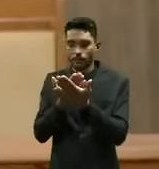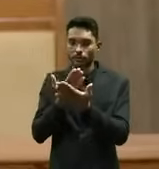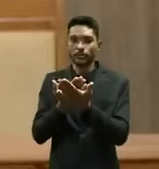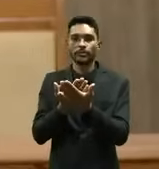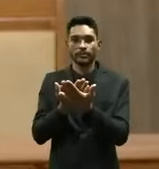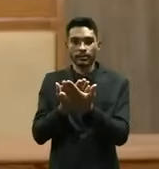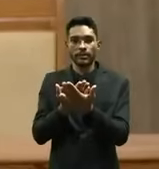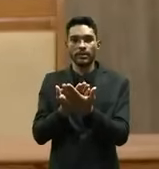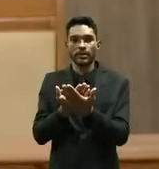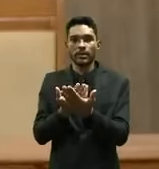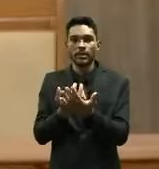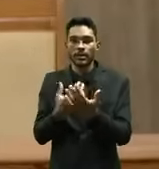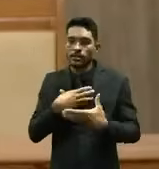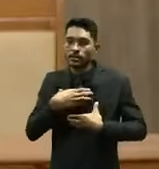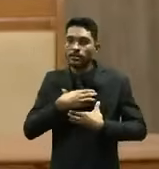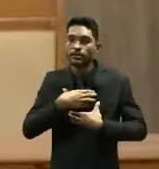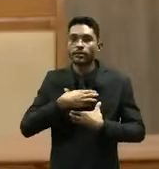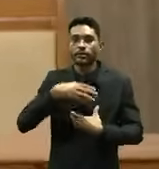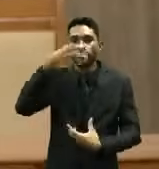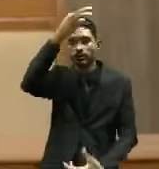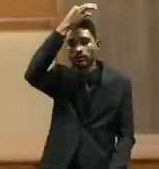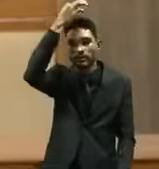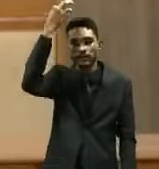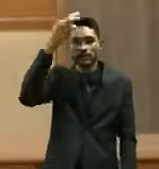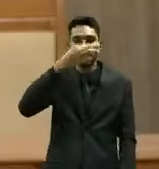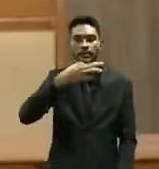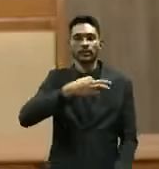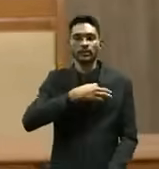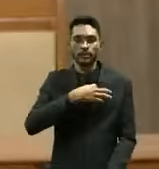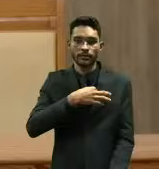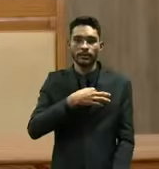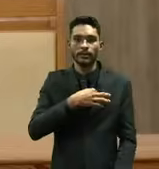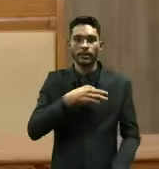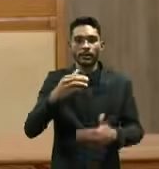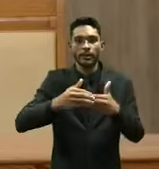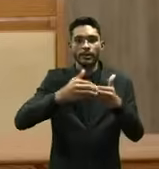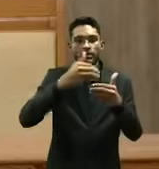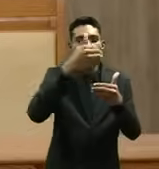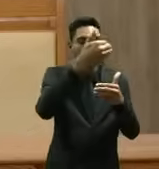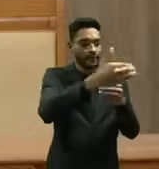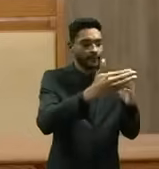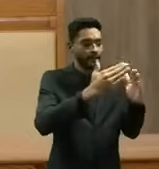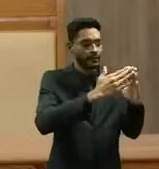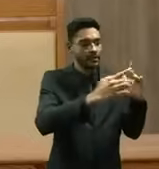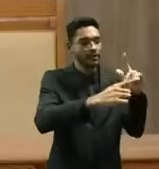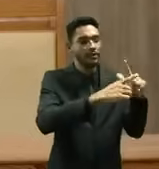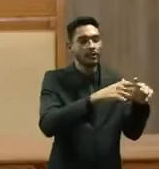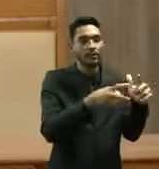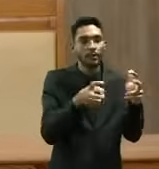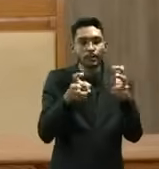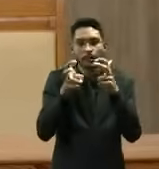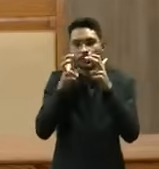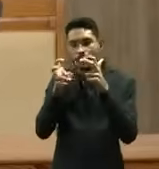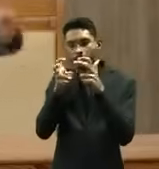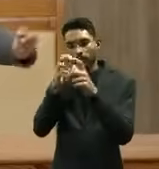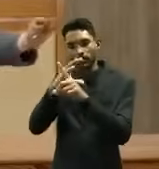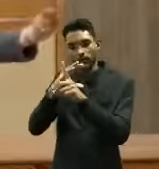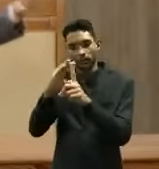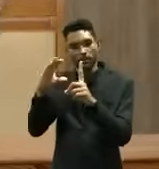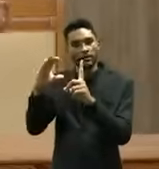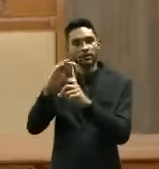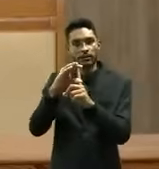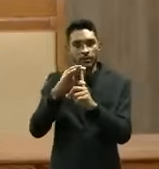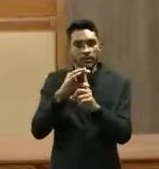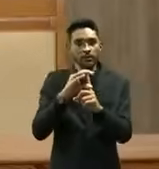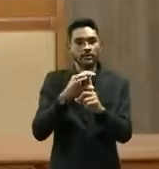mesmo assim ele ficava do lado de fora da igreja ouvindo o culto e dando